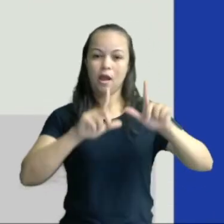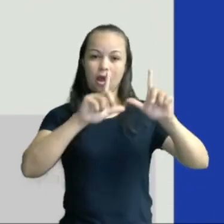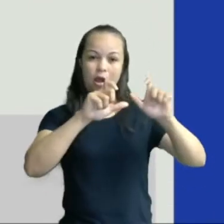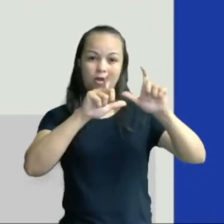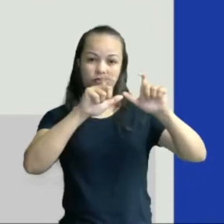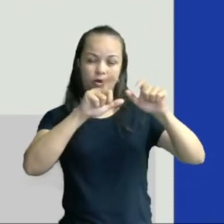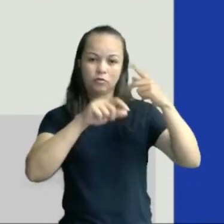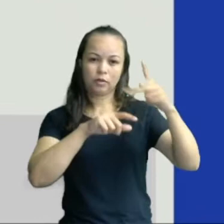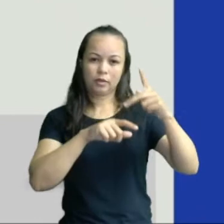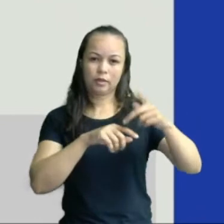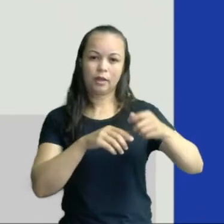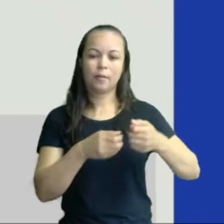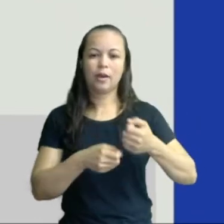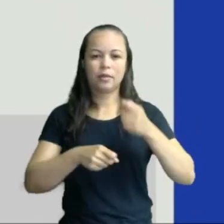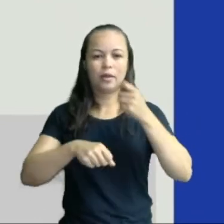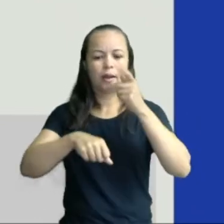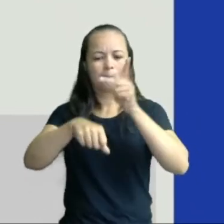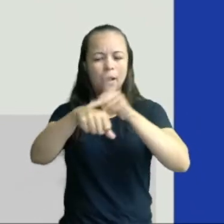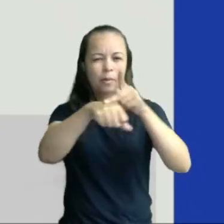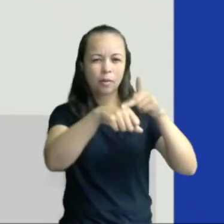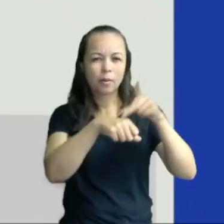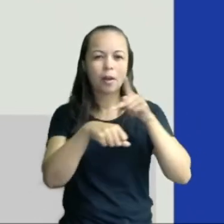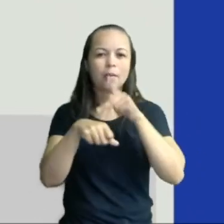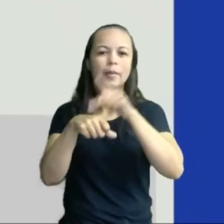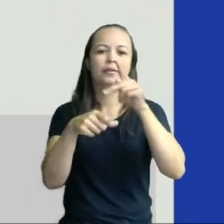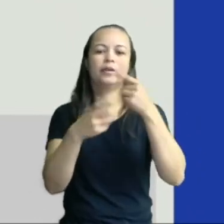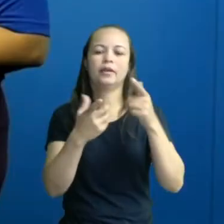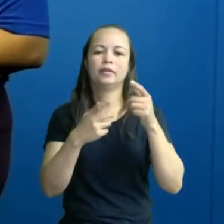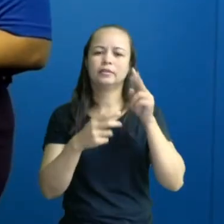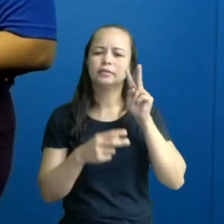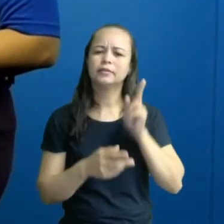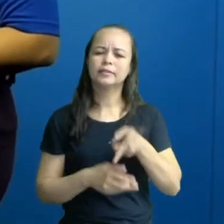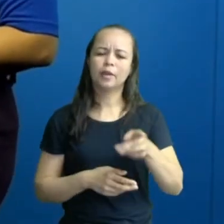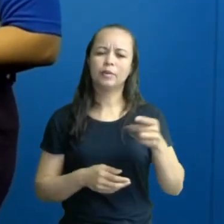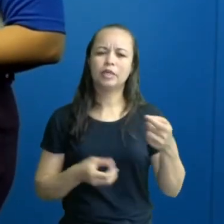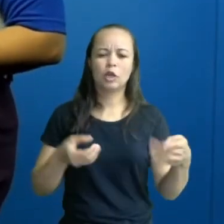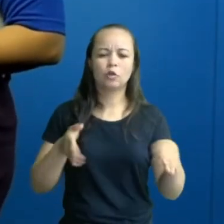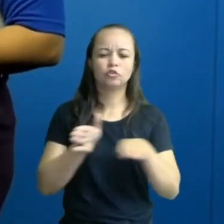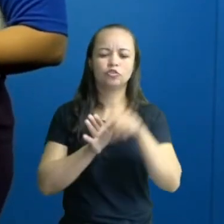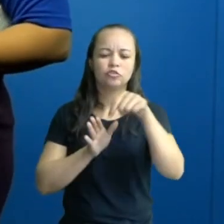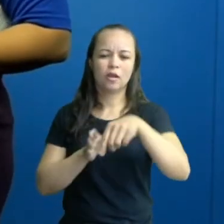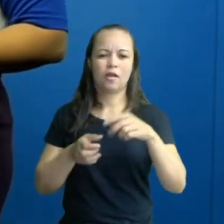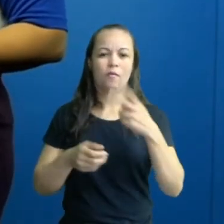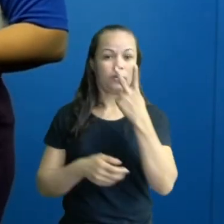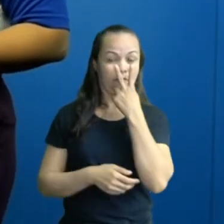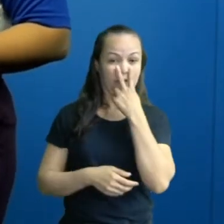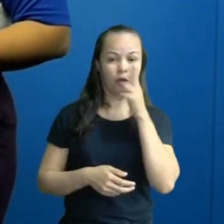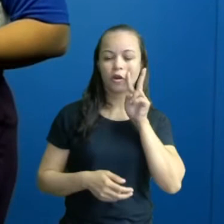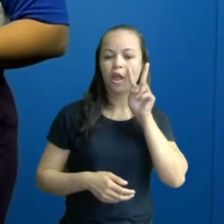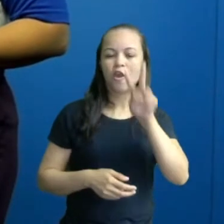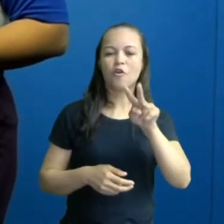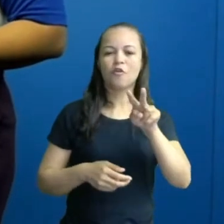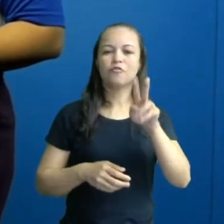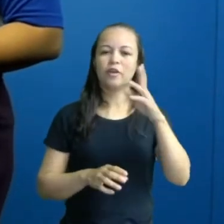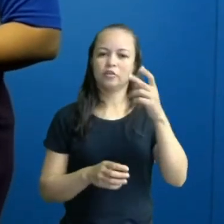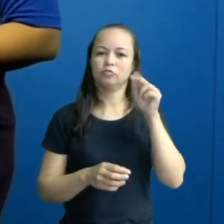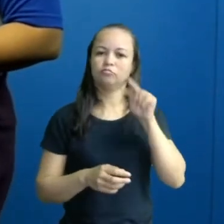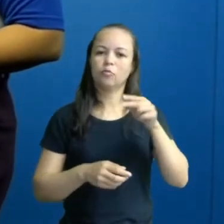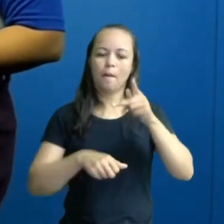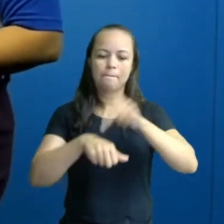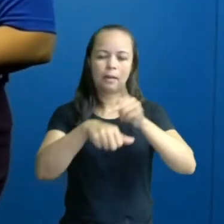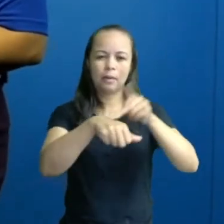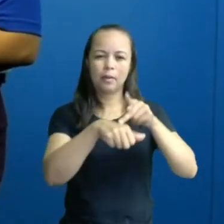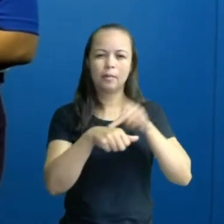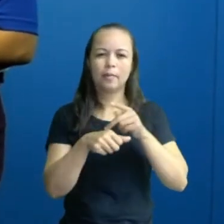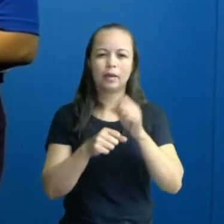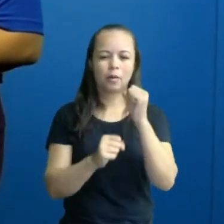uma pedreira. Sempre que eu venho para Vitória, eu vejo ali na beira da estrada uma pedreira. Ela não para de trabalhar, não. É 24 horas